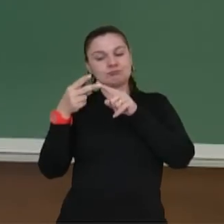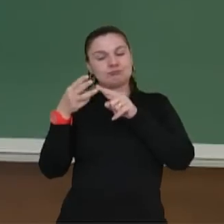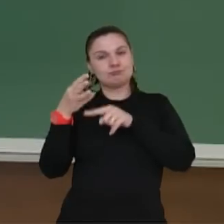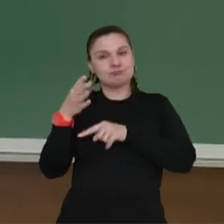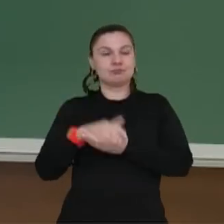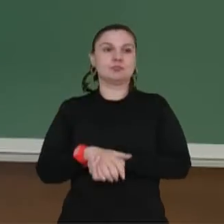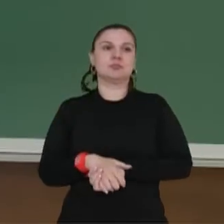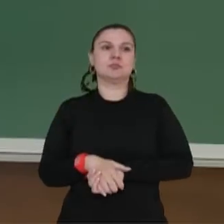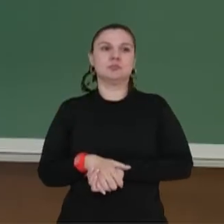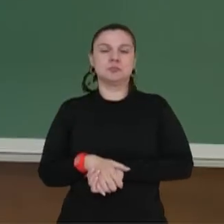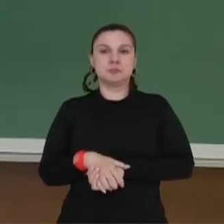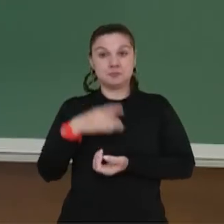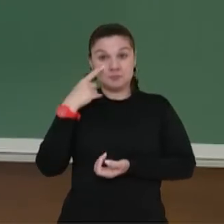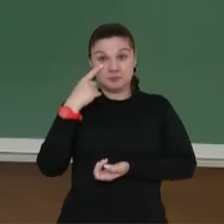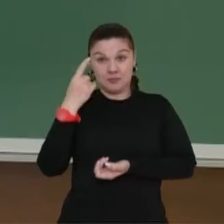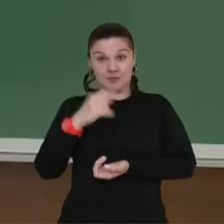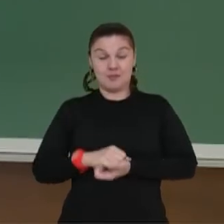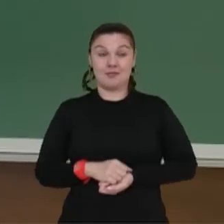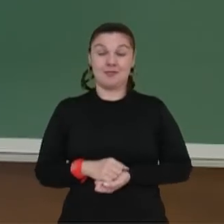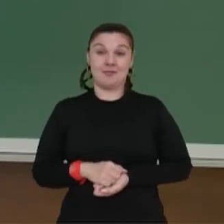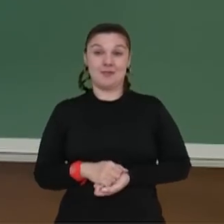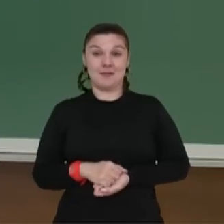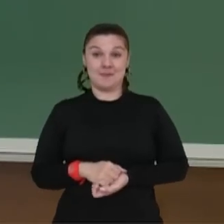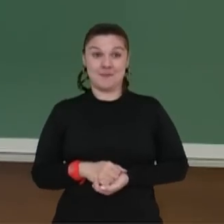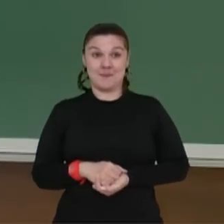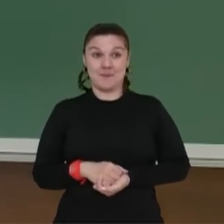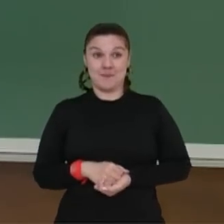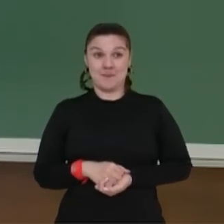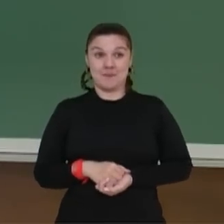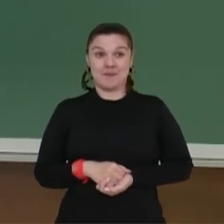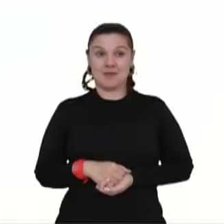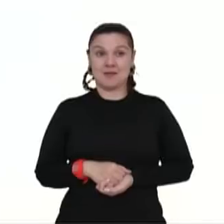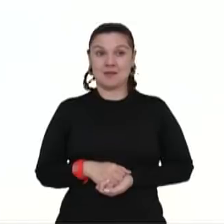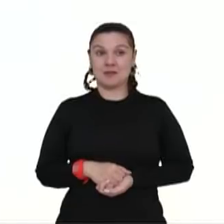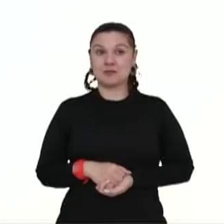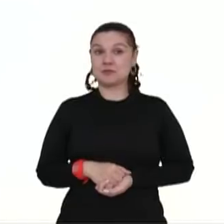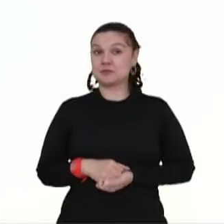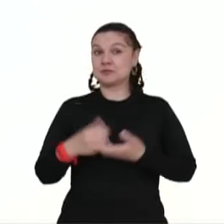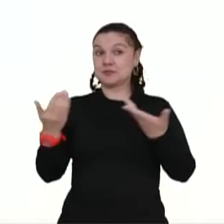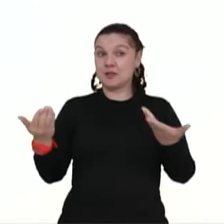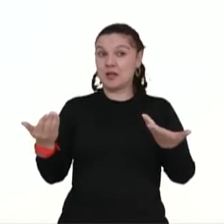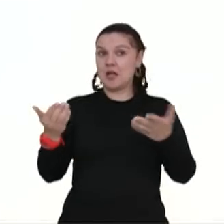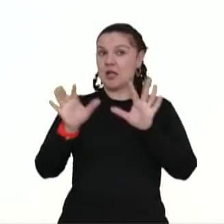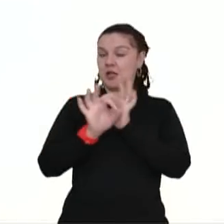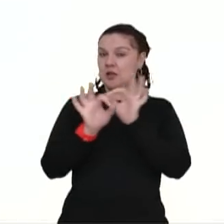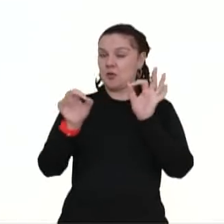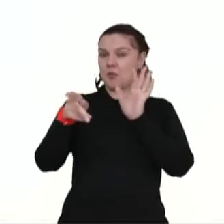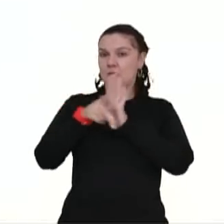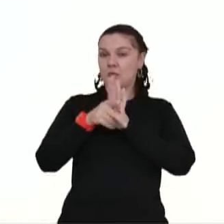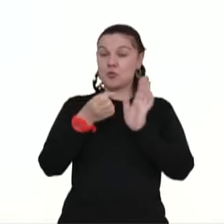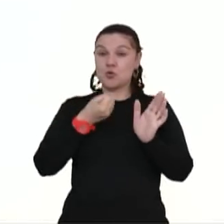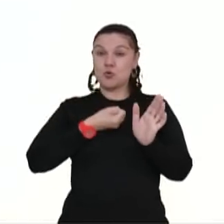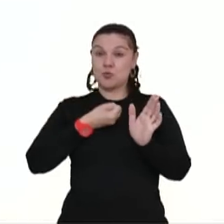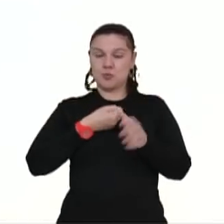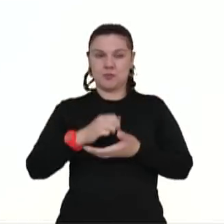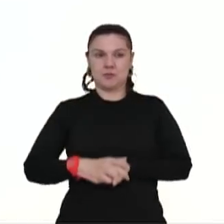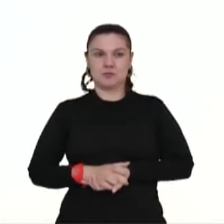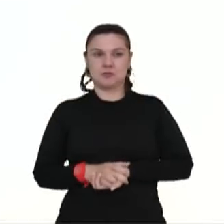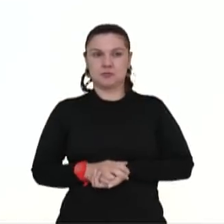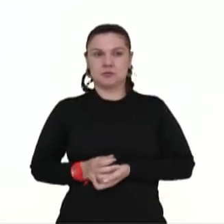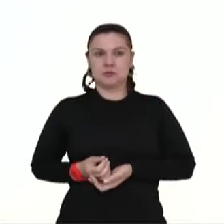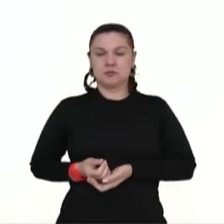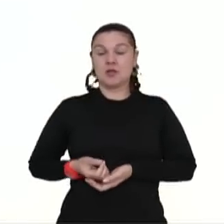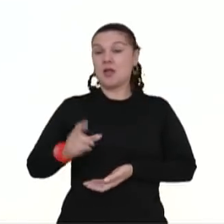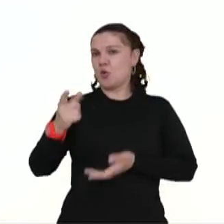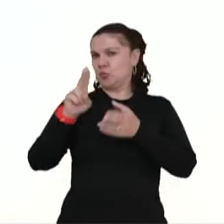essas qualidades, certo? Vamos ver como é que isso funciona? Ó, é uma característica que não é descrita por meio de números. Então eu não uso